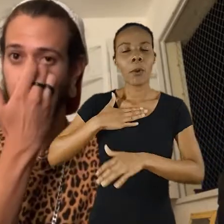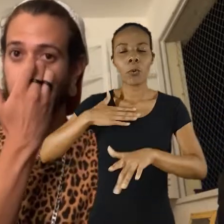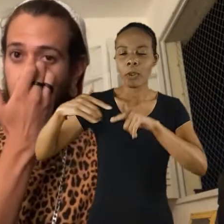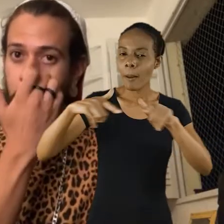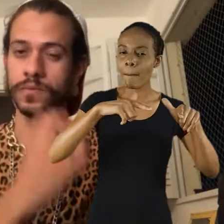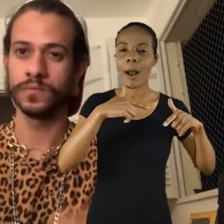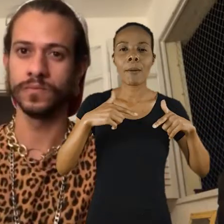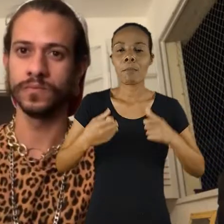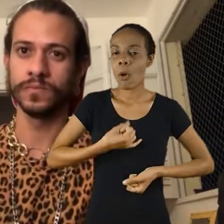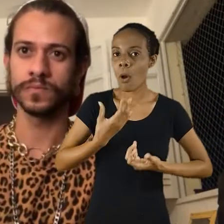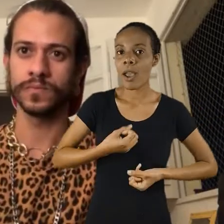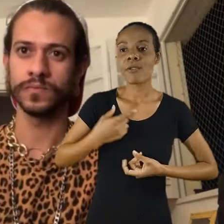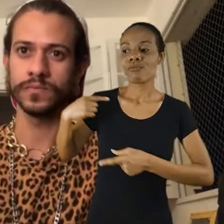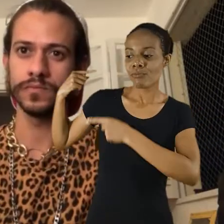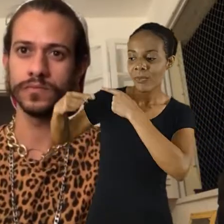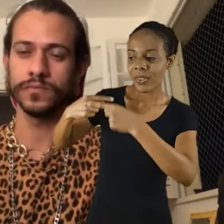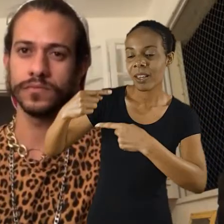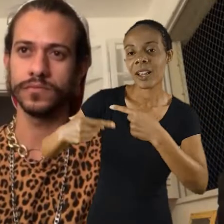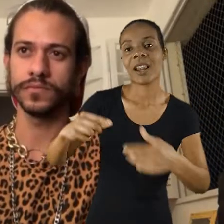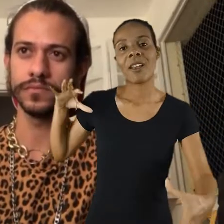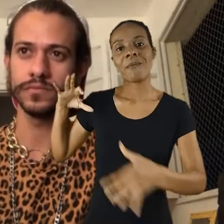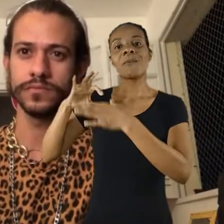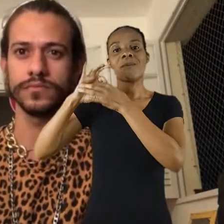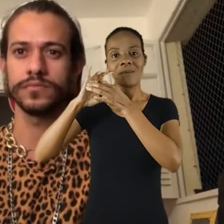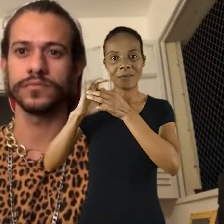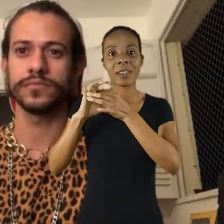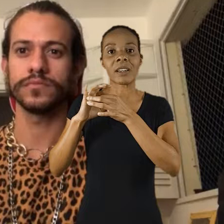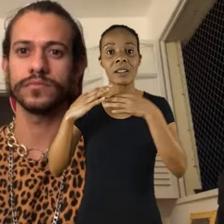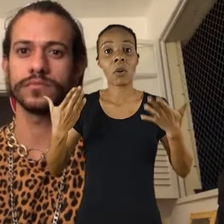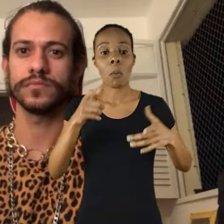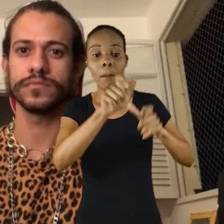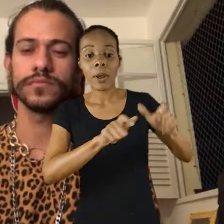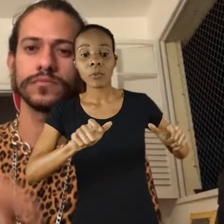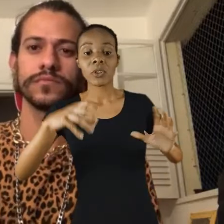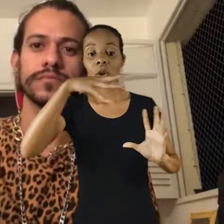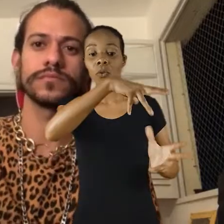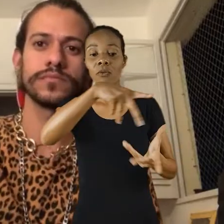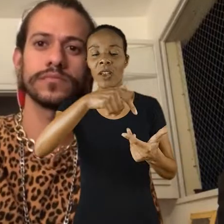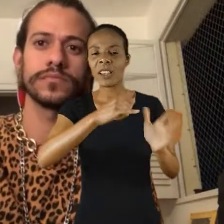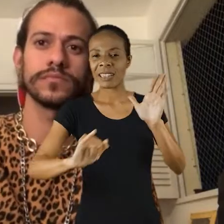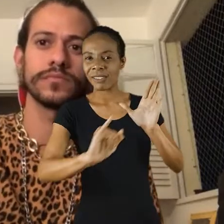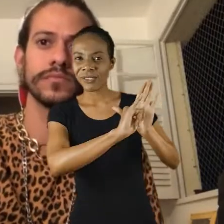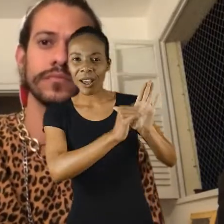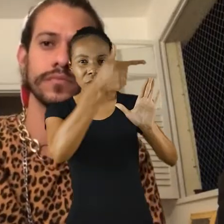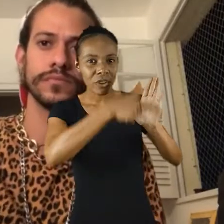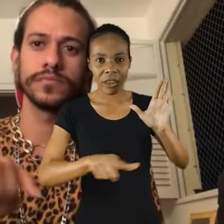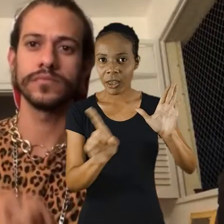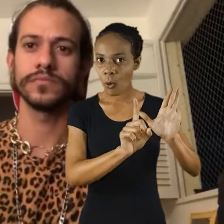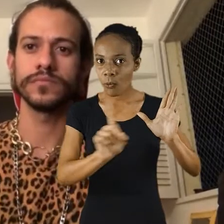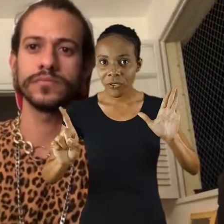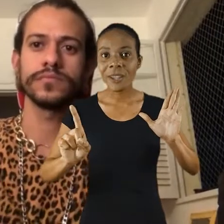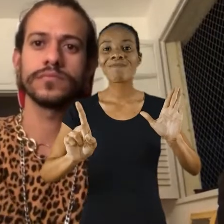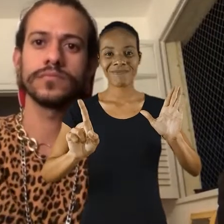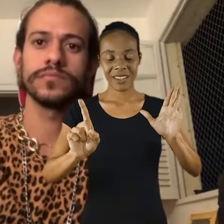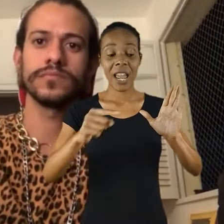né? E uma coisa que eu falei até hoje no Instagram, assim, uma pessoa que ela caminha no mundo, no universo, sem identidade, ela é